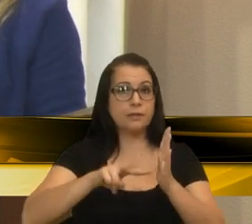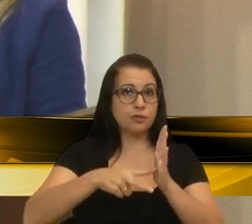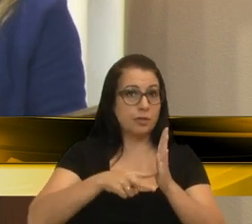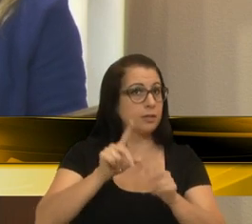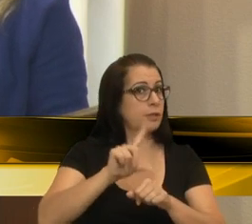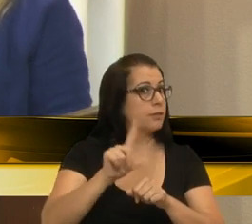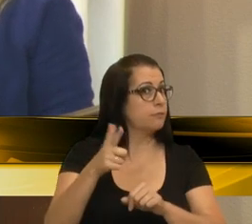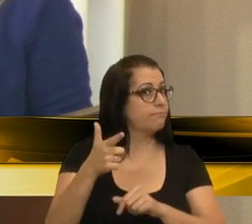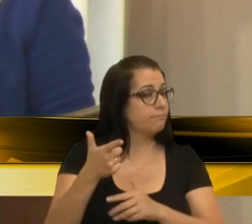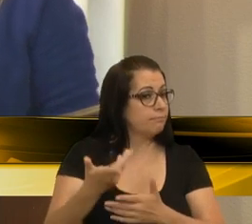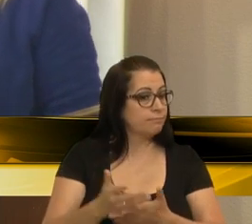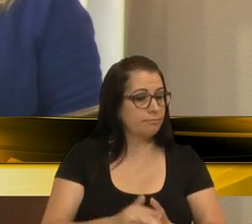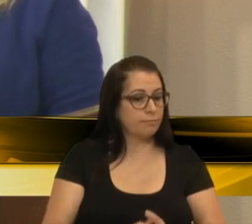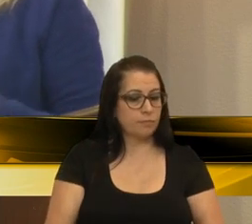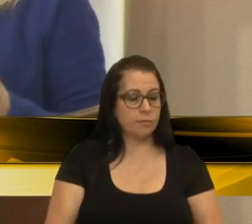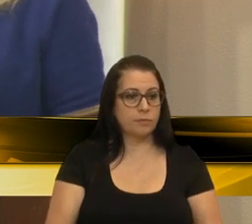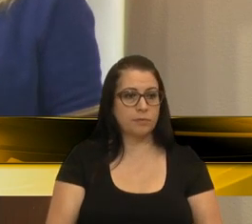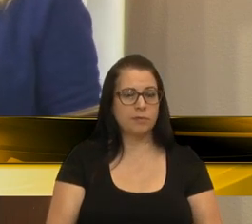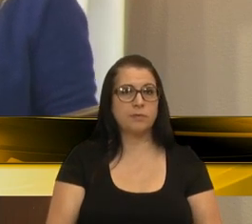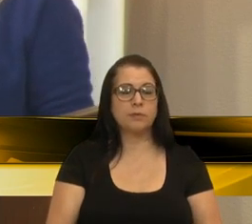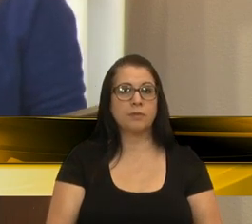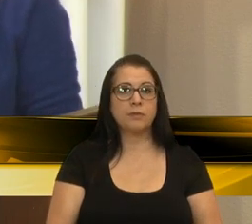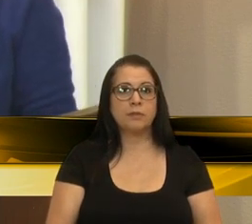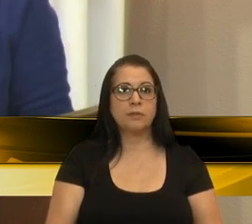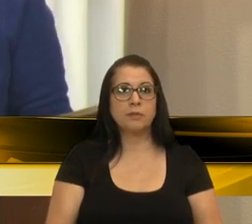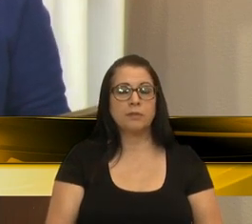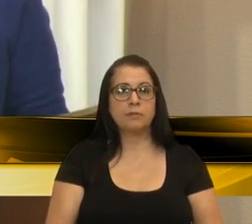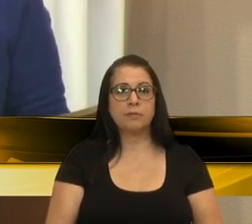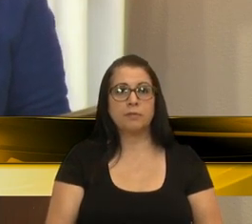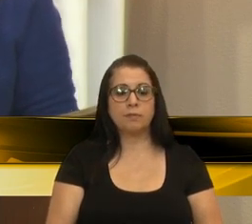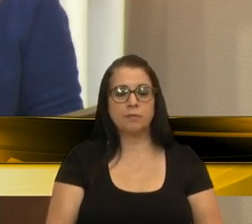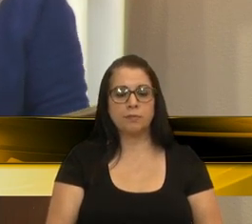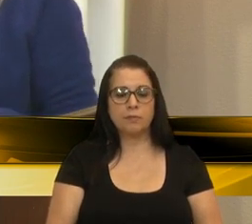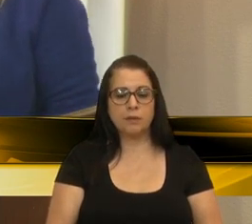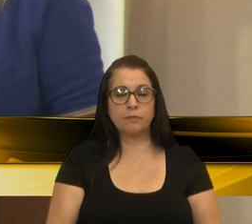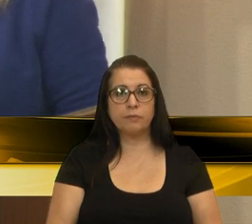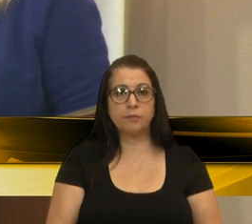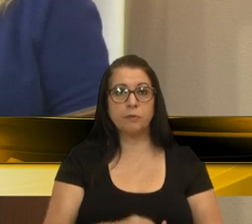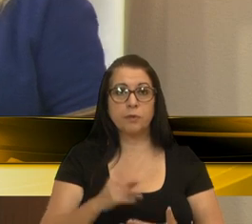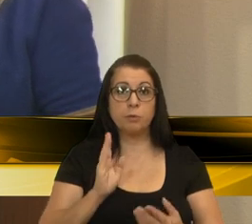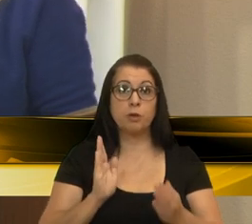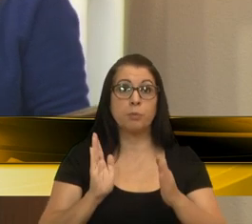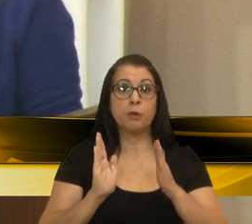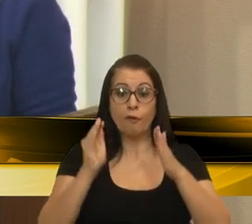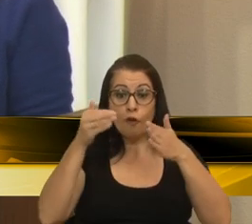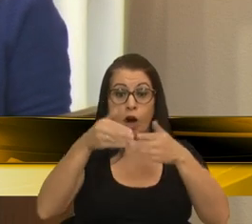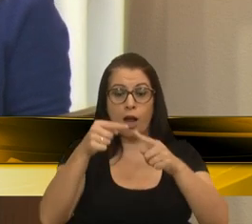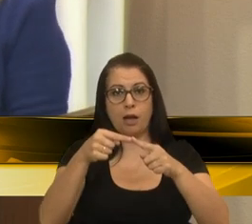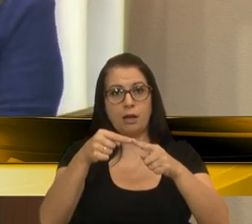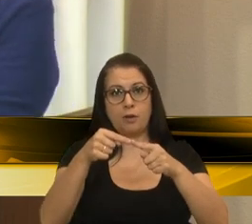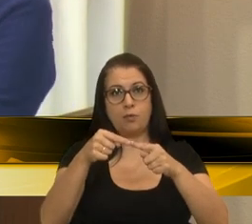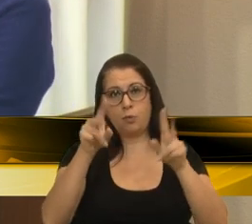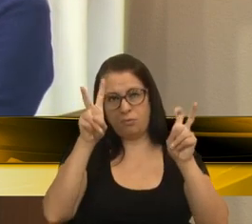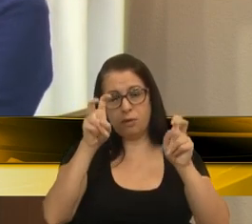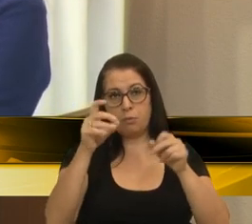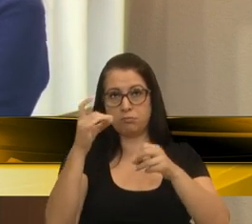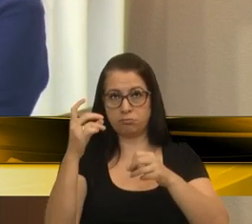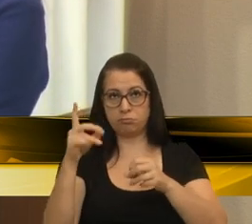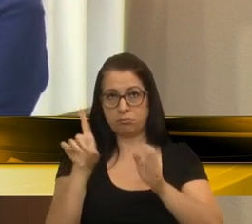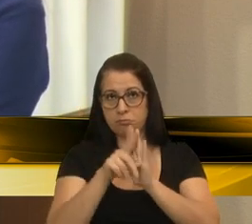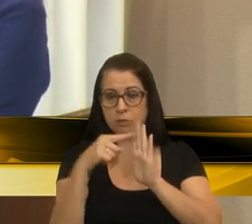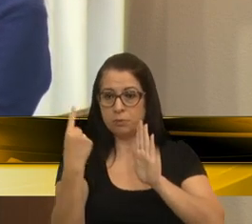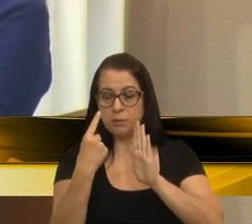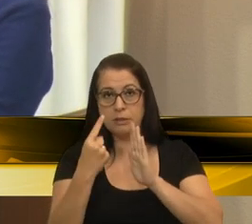está. E para me focar num tema específico, eu gostaria, assim, de que a gente